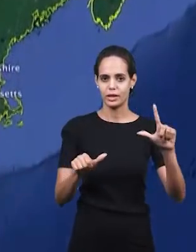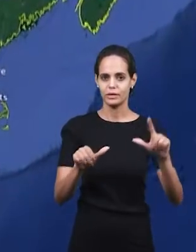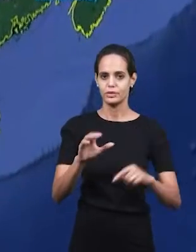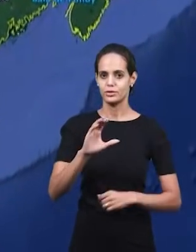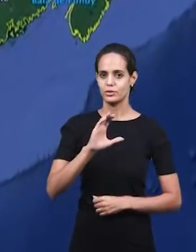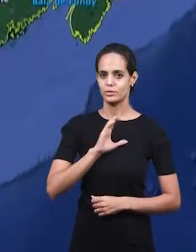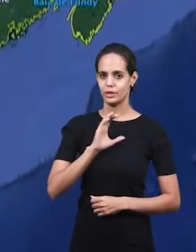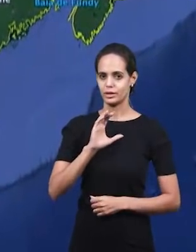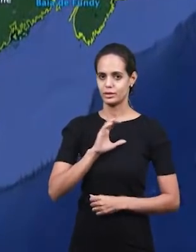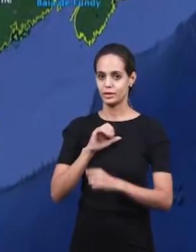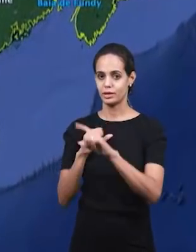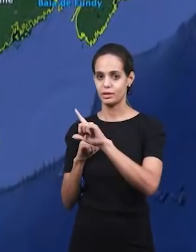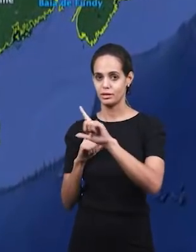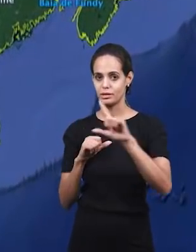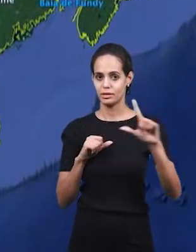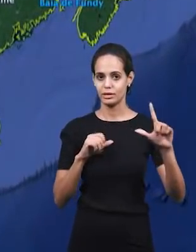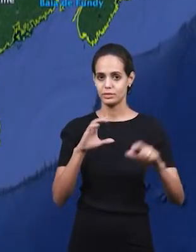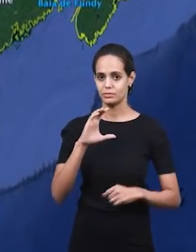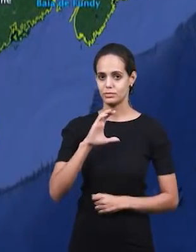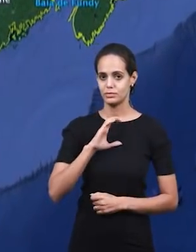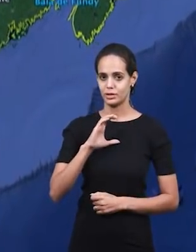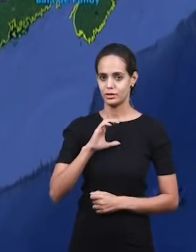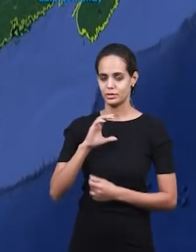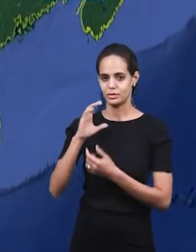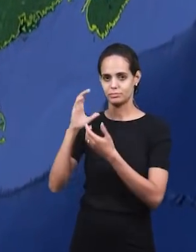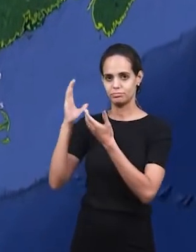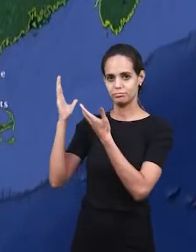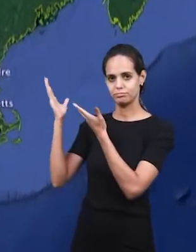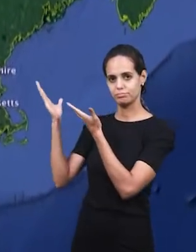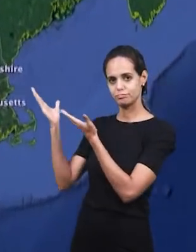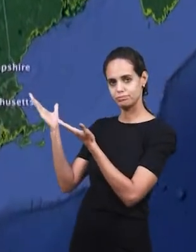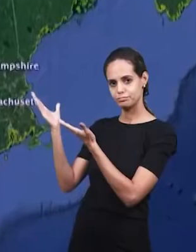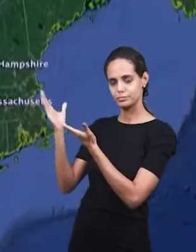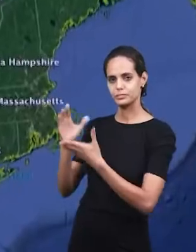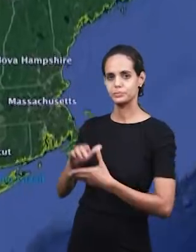nos dirigir para a parte leste do Canadá e vamos lá para